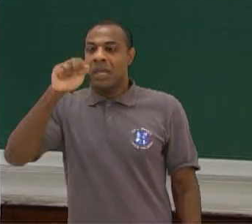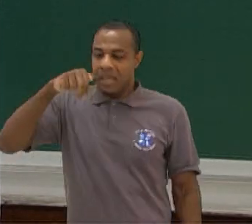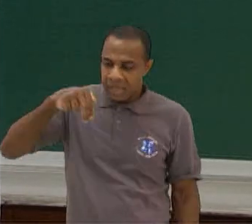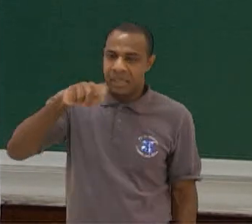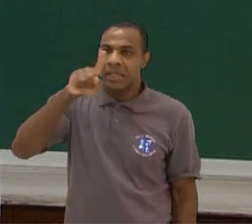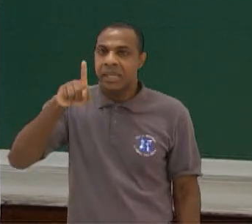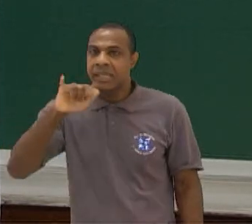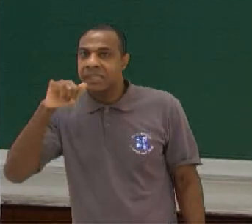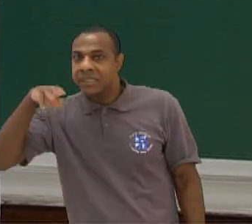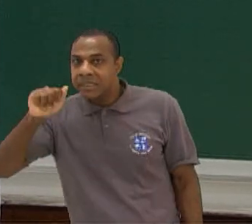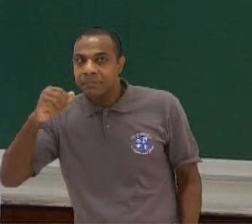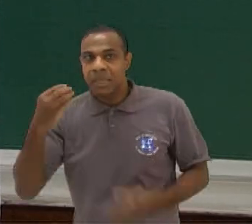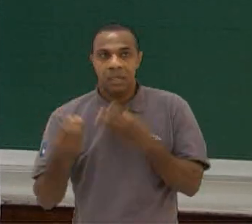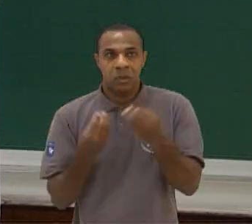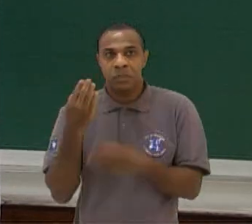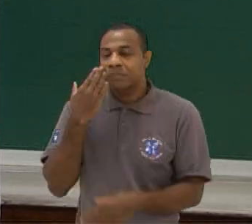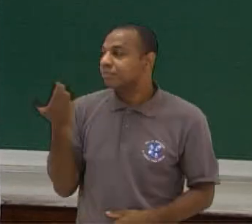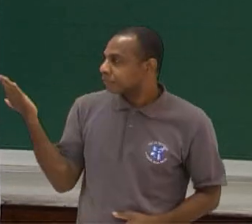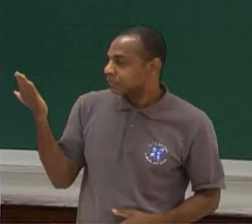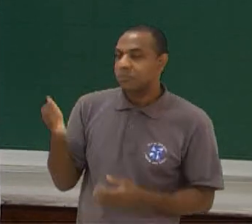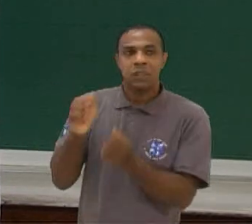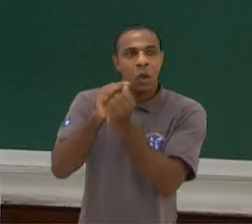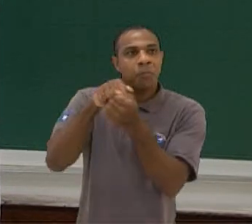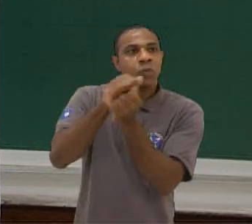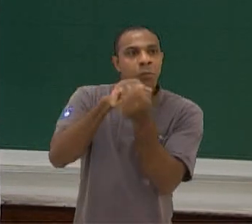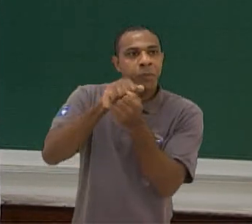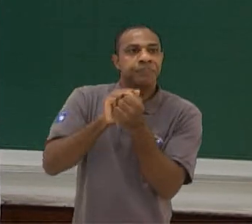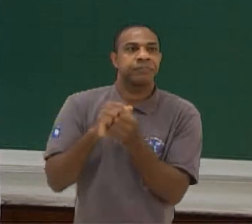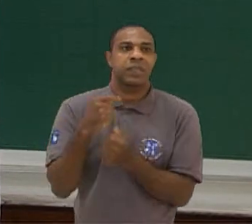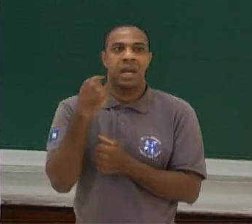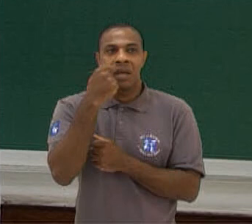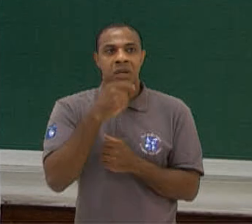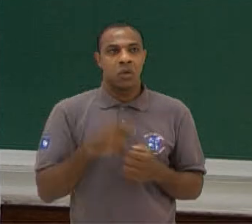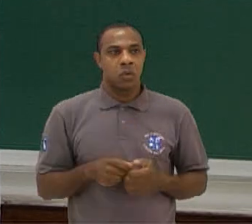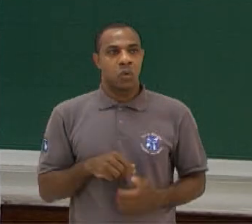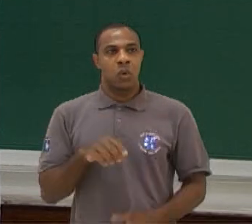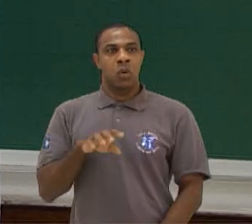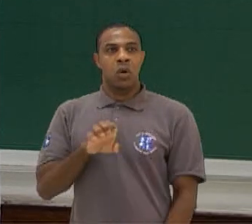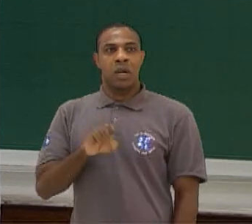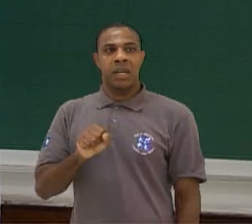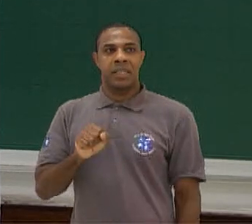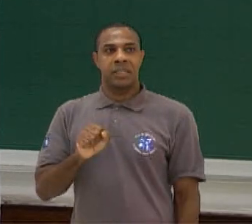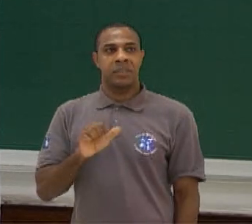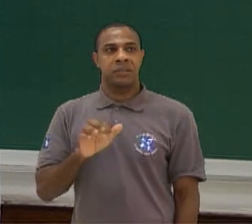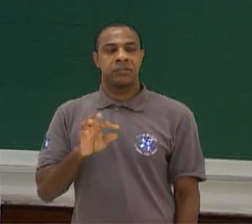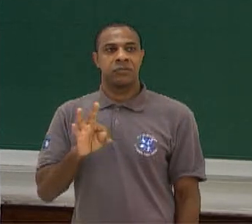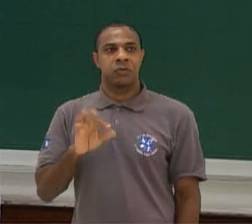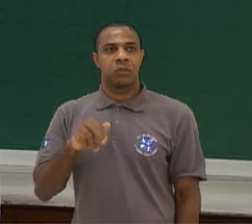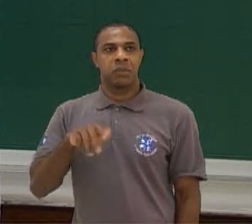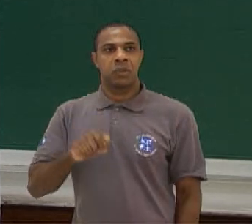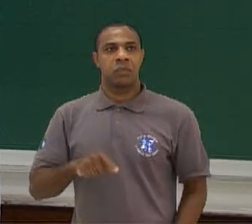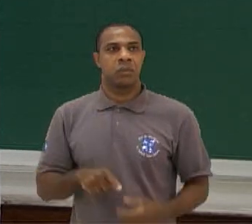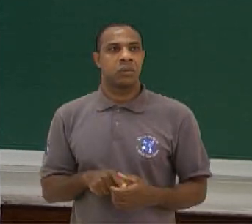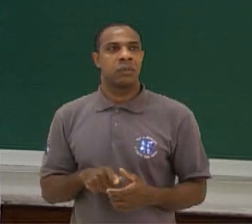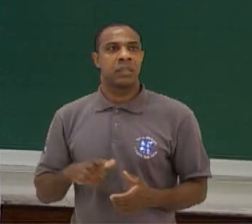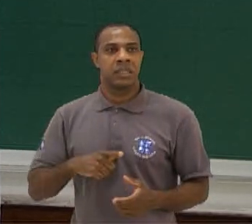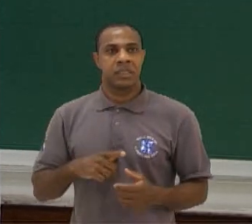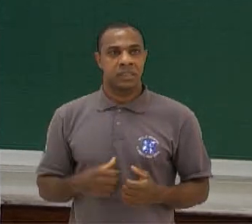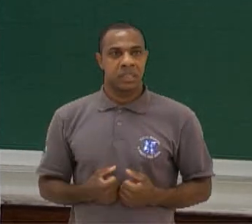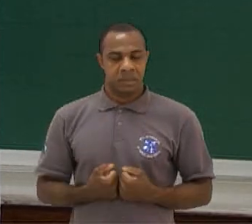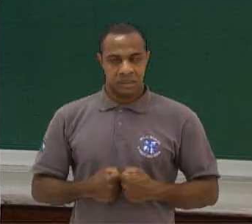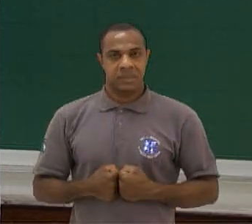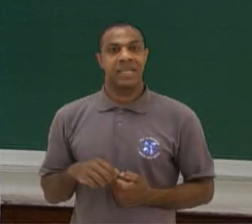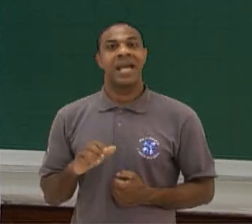a aula. O estômago, ele produz o suco gástrico, tá? Vai produzir o ácido clorídrico ali para poder fazer